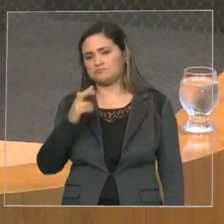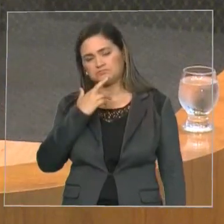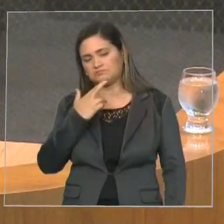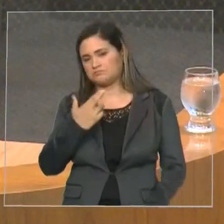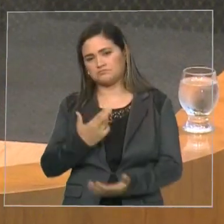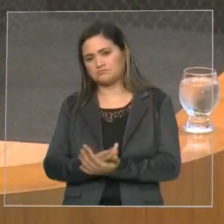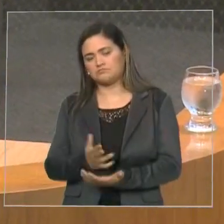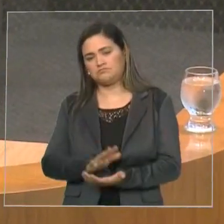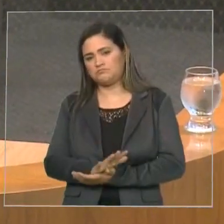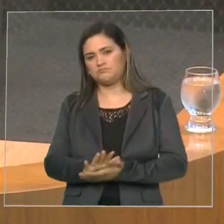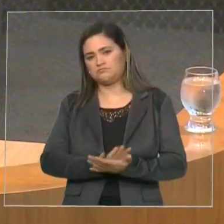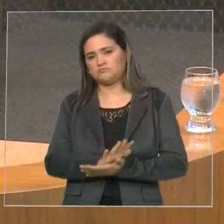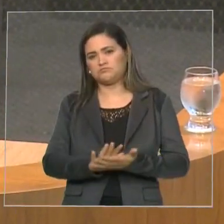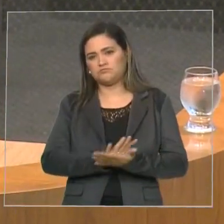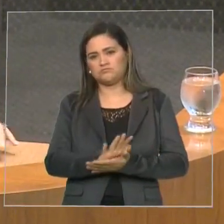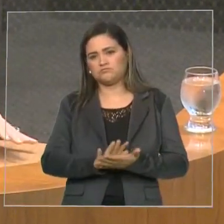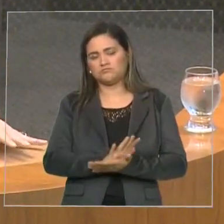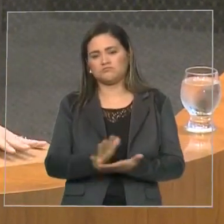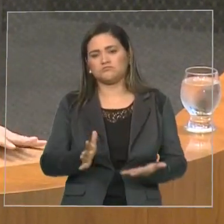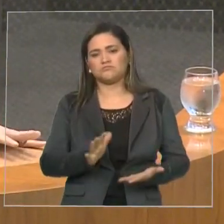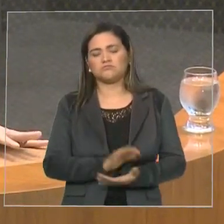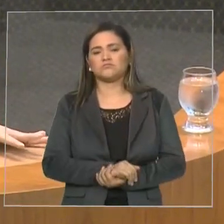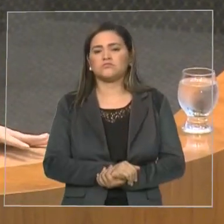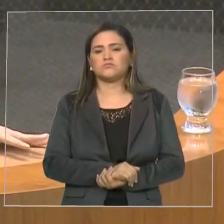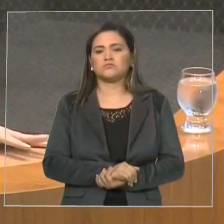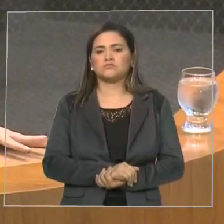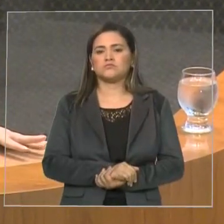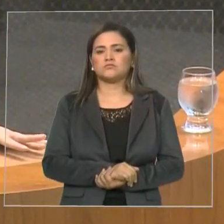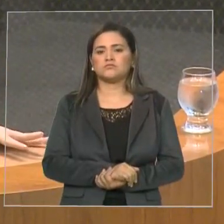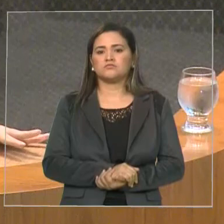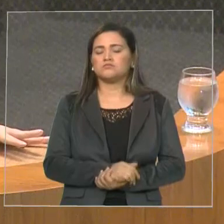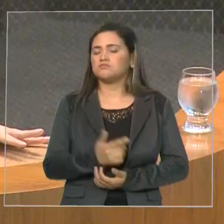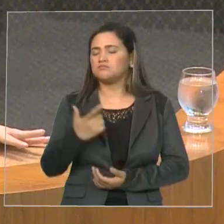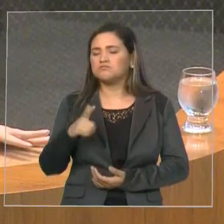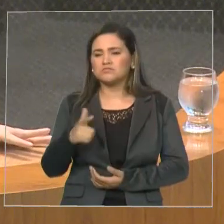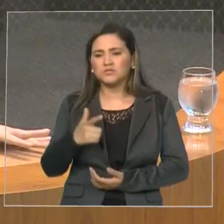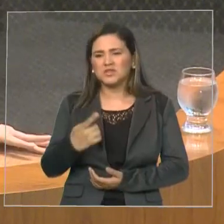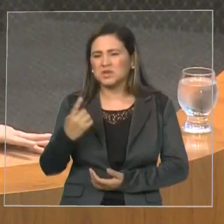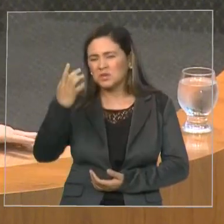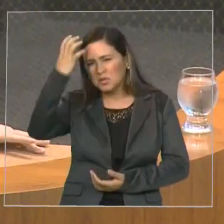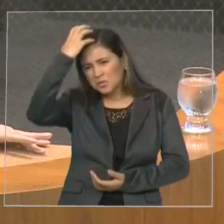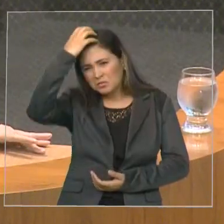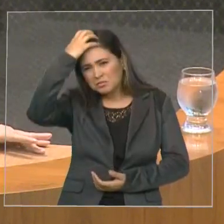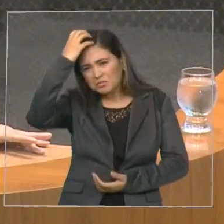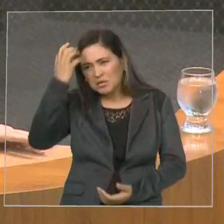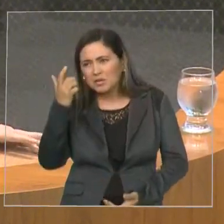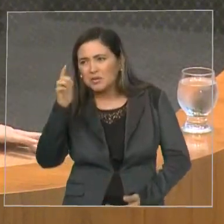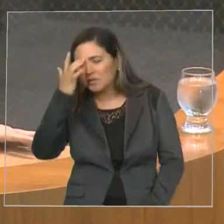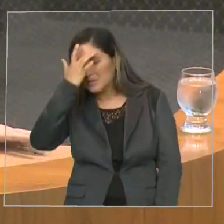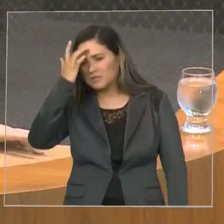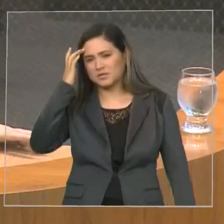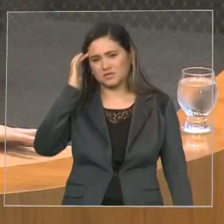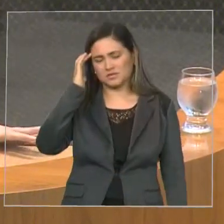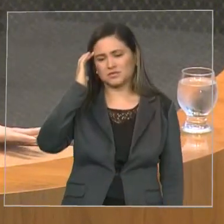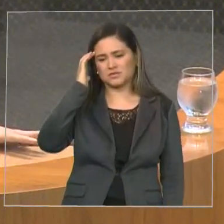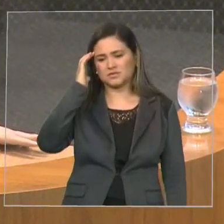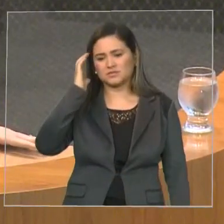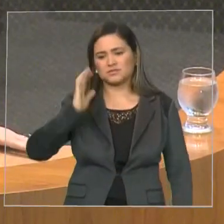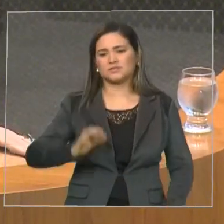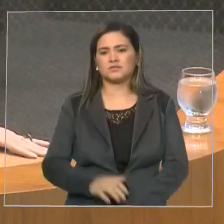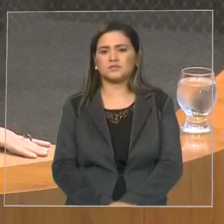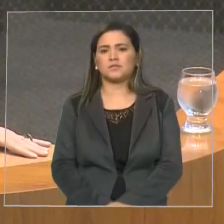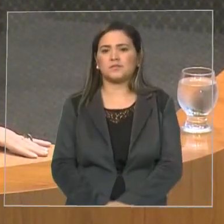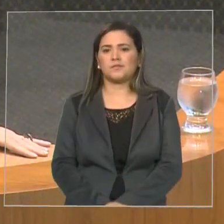a quem culpar. Ele não tem a quem culpar, ele não tem a quem puxar a orelha, a dizer que vai puxar a